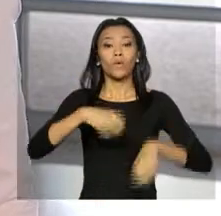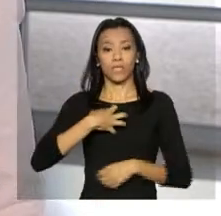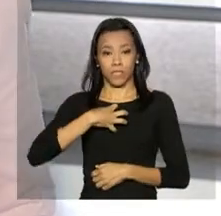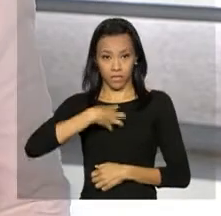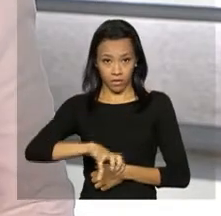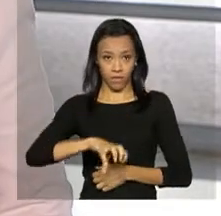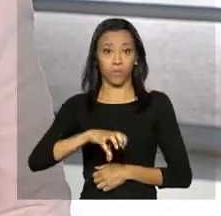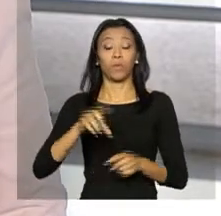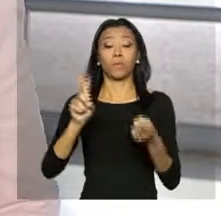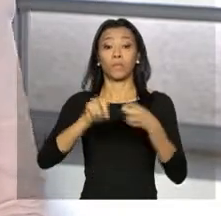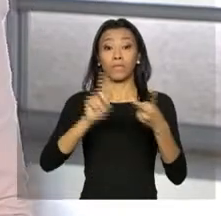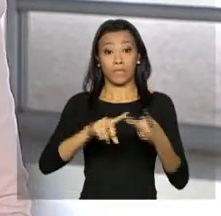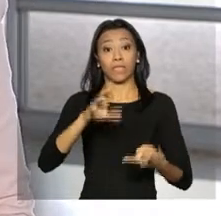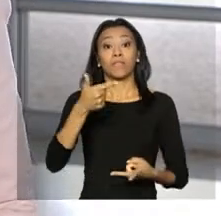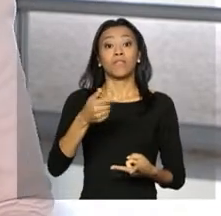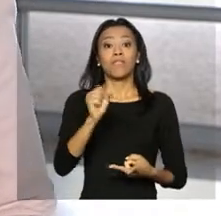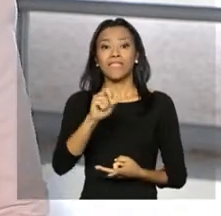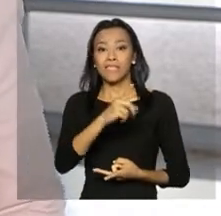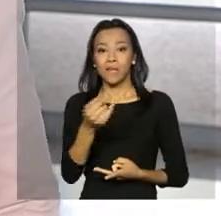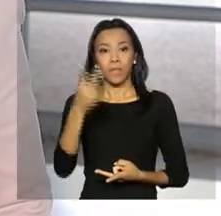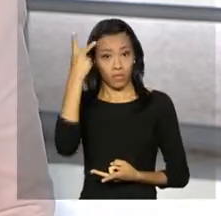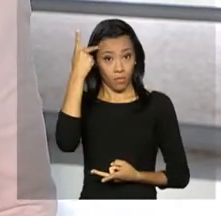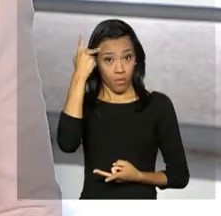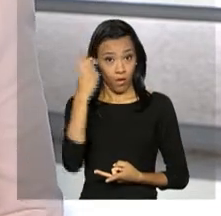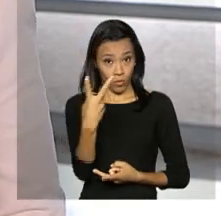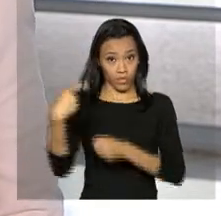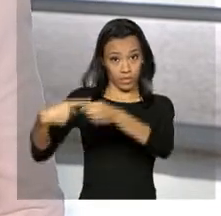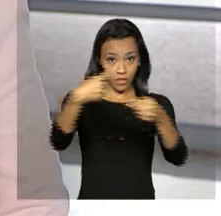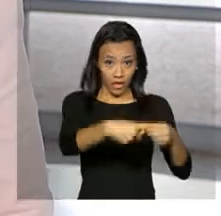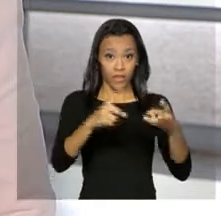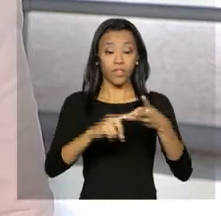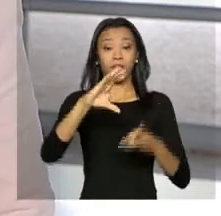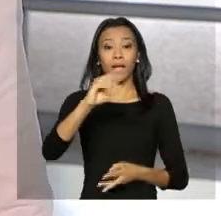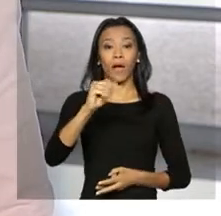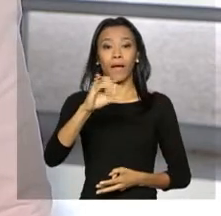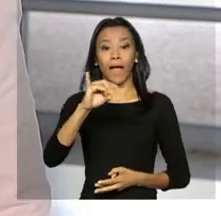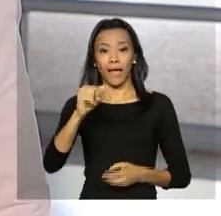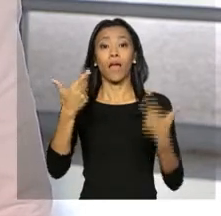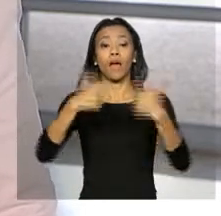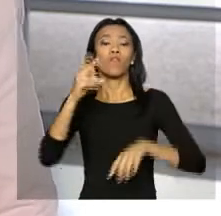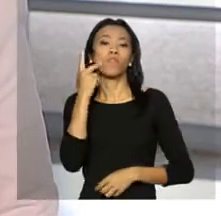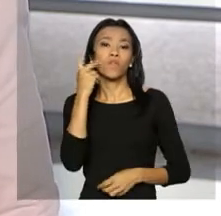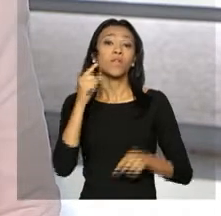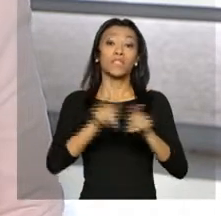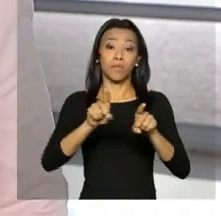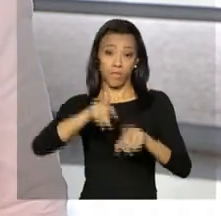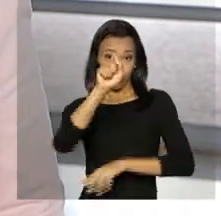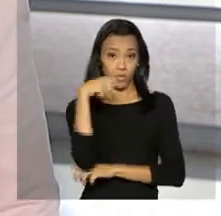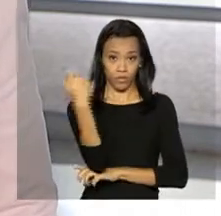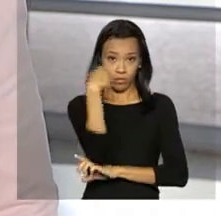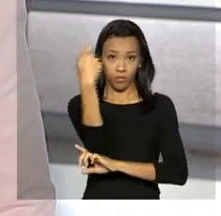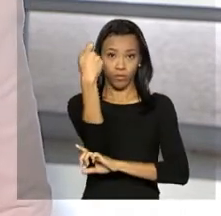na Bahia, São Carlos e Pirassununga, em São Paulo, Caucaia, no Ceará, e Santa Maria, no Rio Grande do Sul.